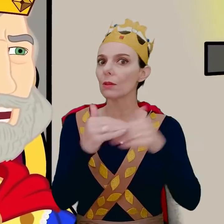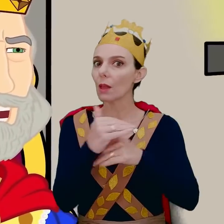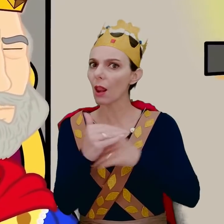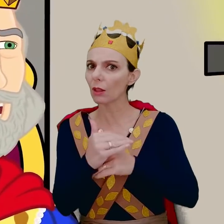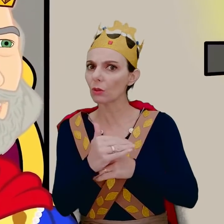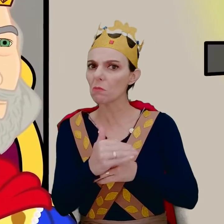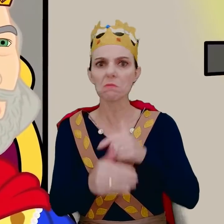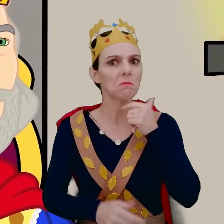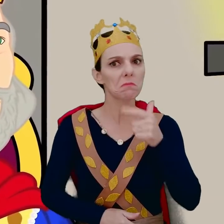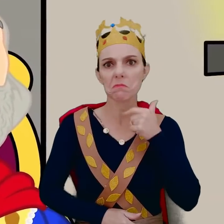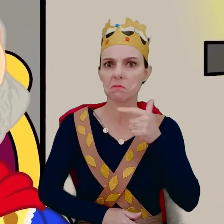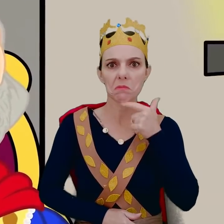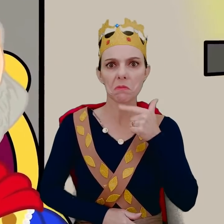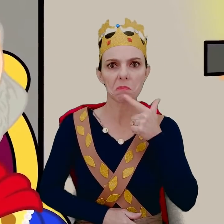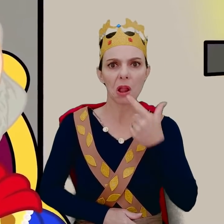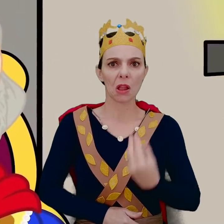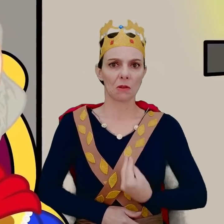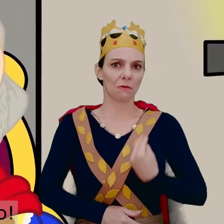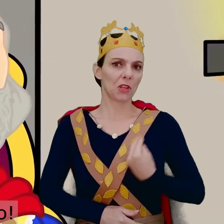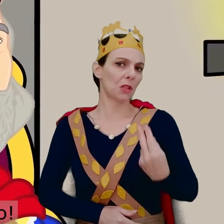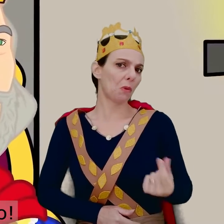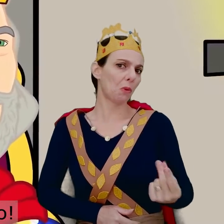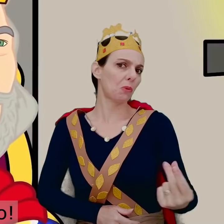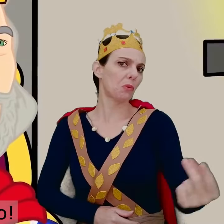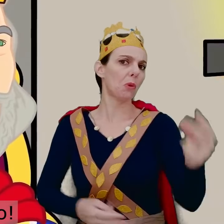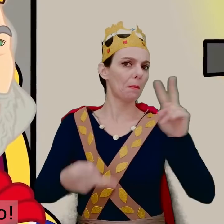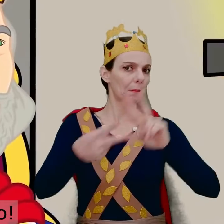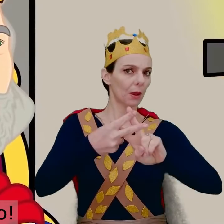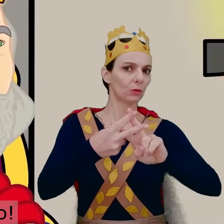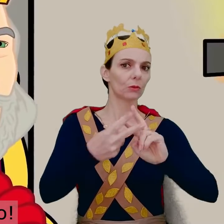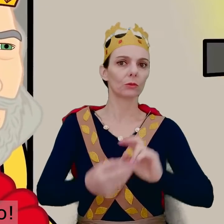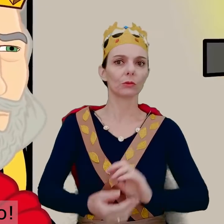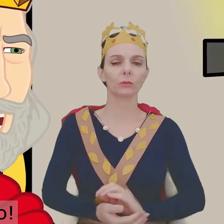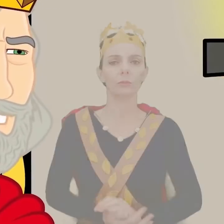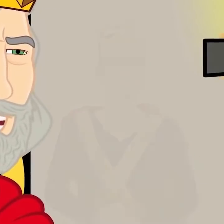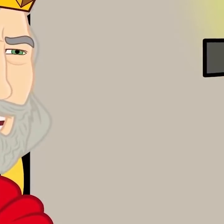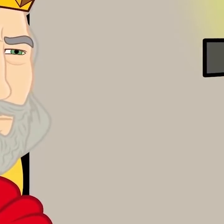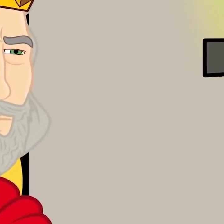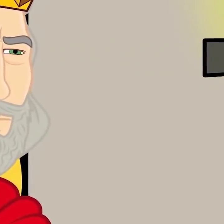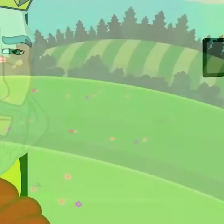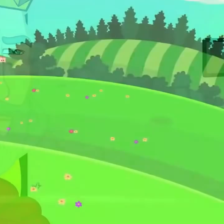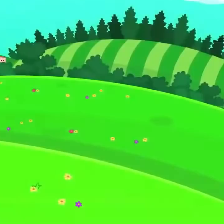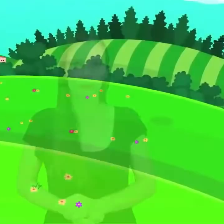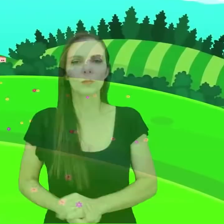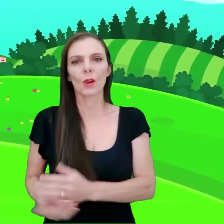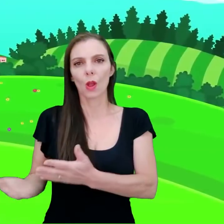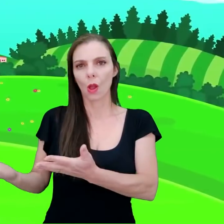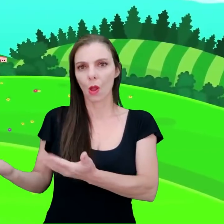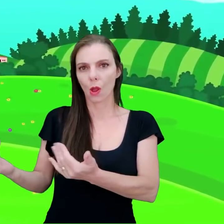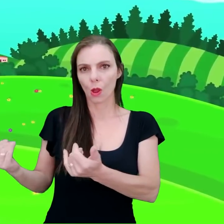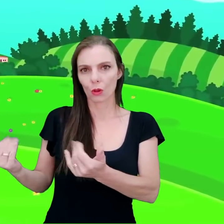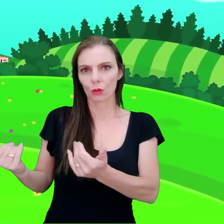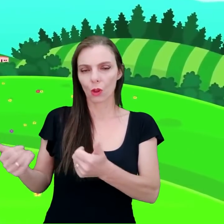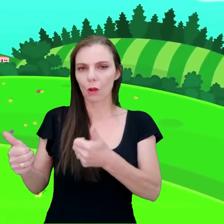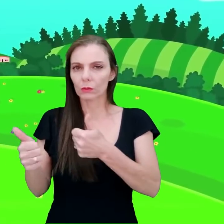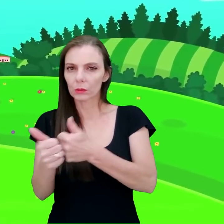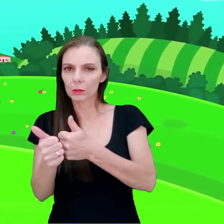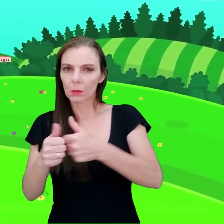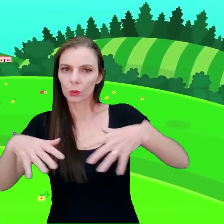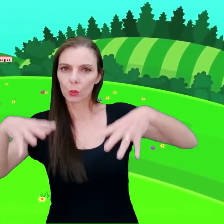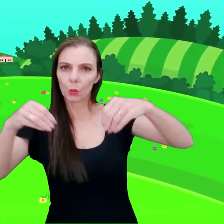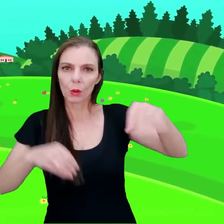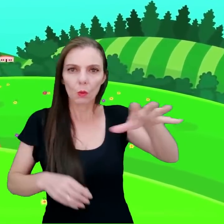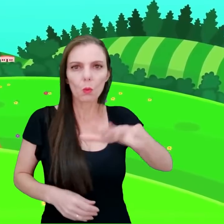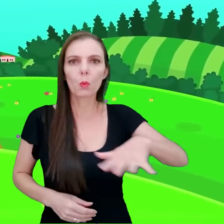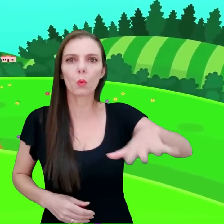três noites para resolver o mistério, senão passará o resto da sua vida na prisão. Jovens do reino e até